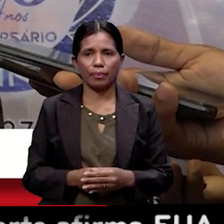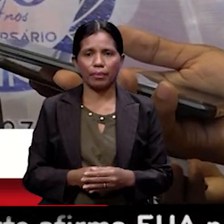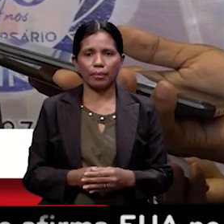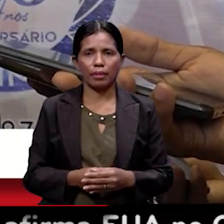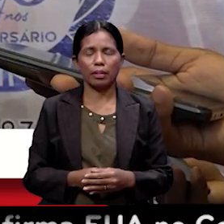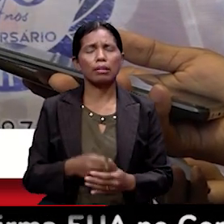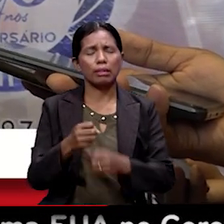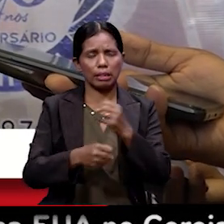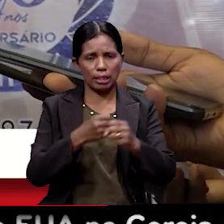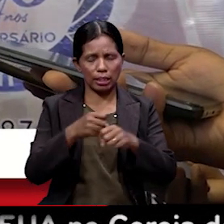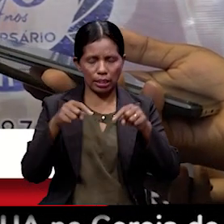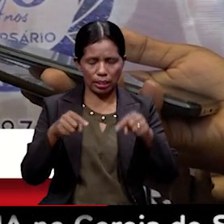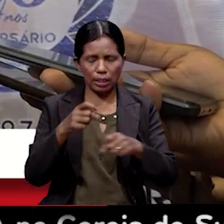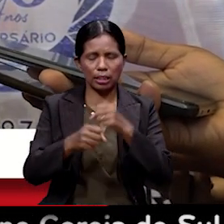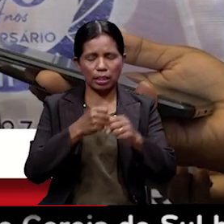oi